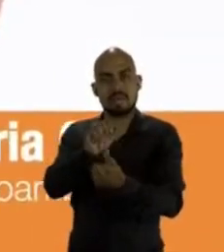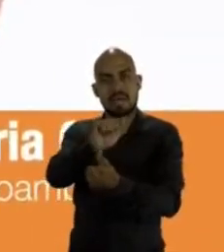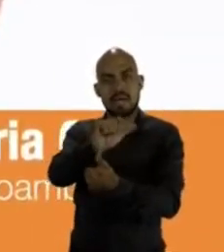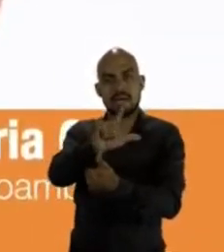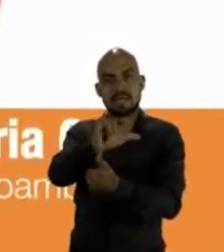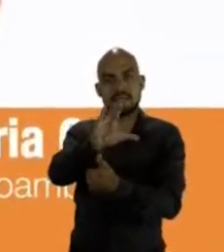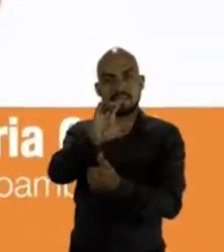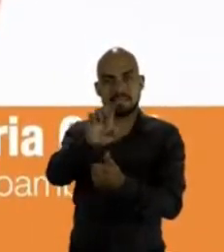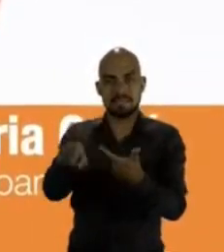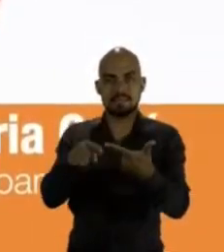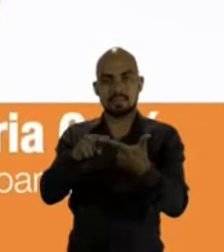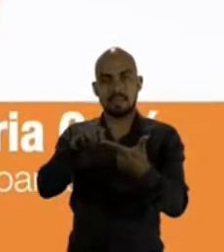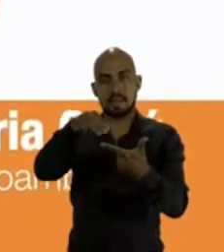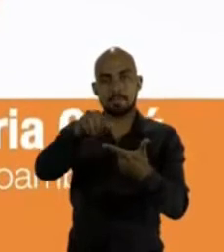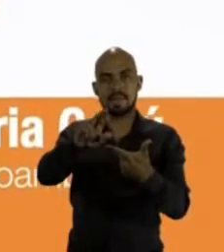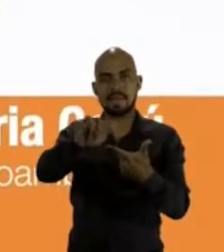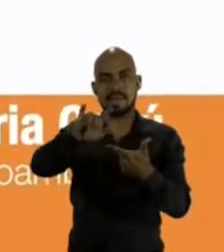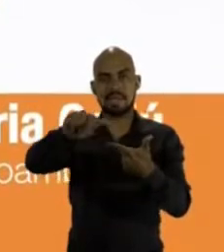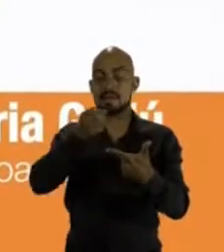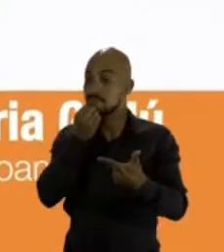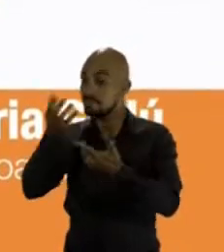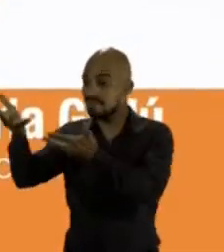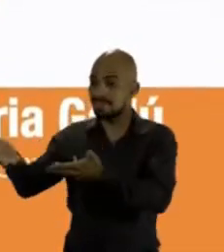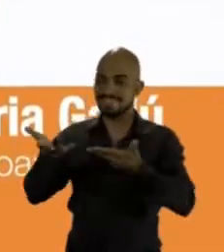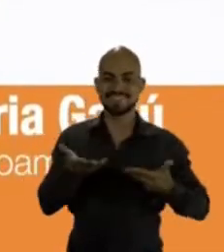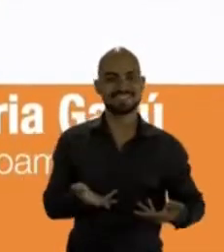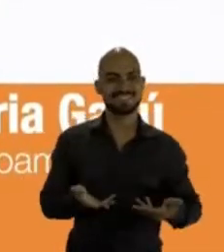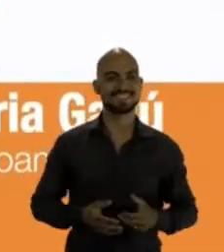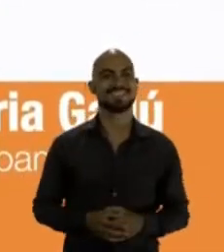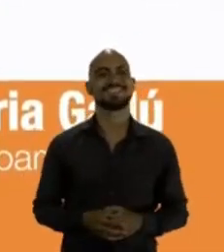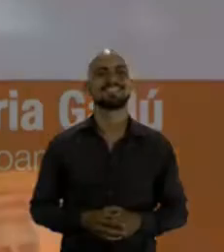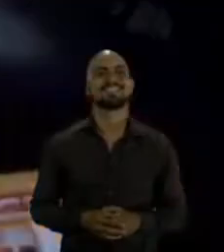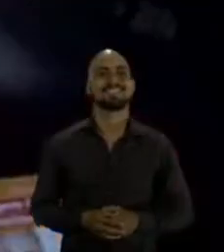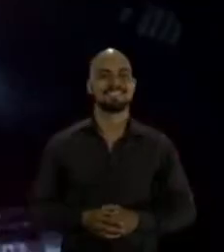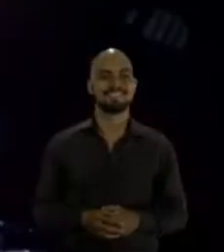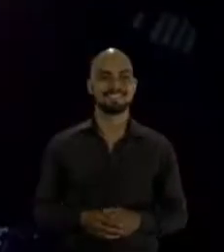Pataxó e Maria Gadu, sejam muito bem-vindas!